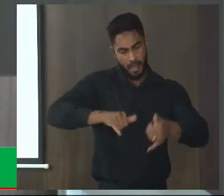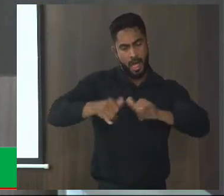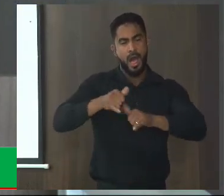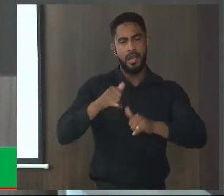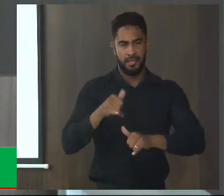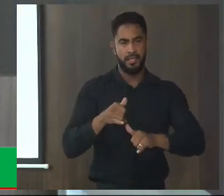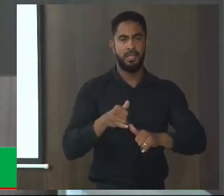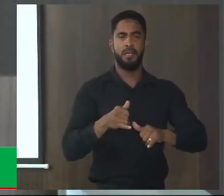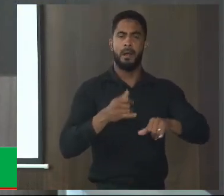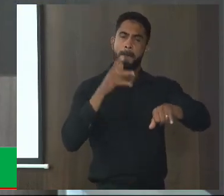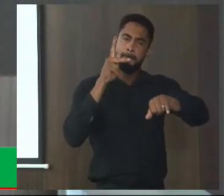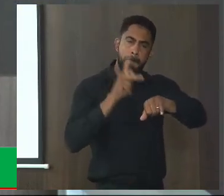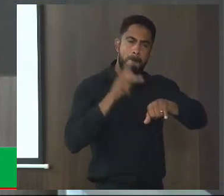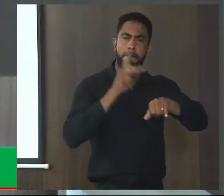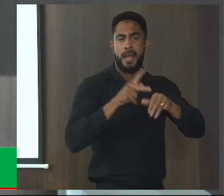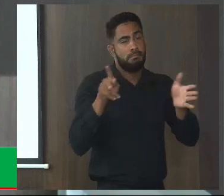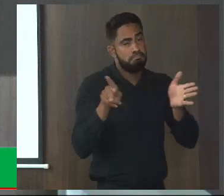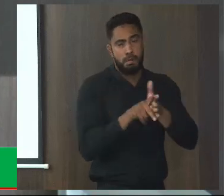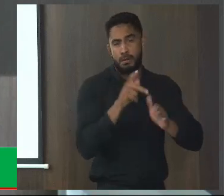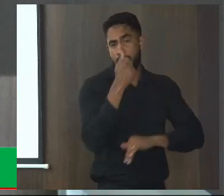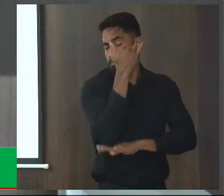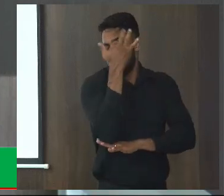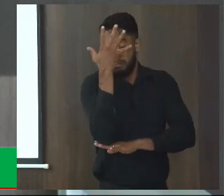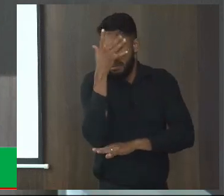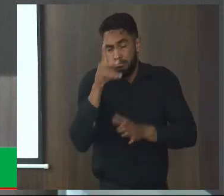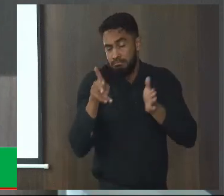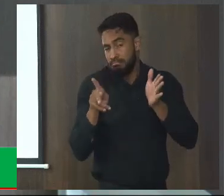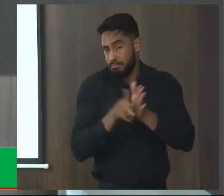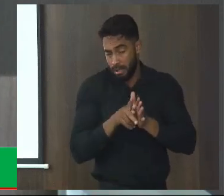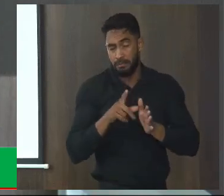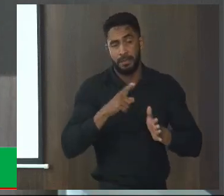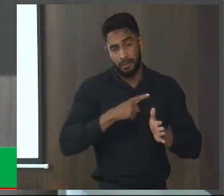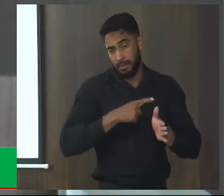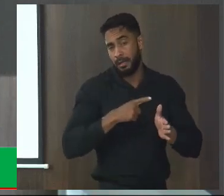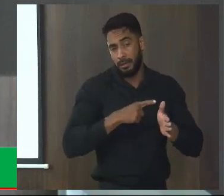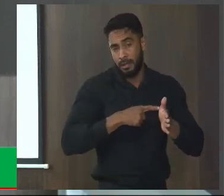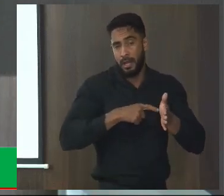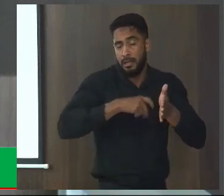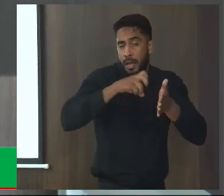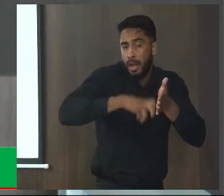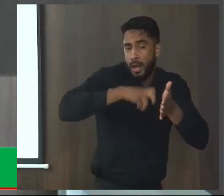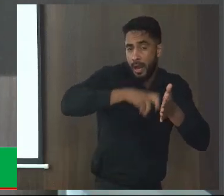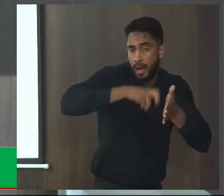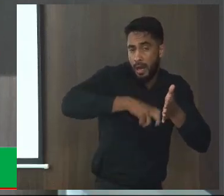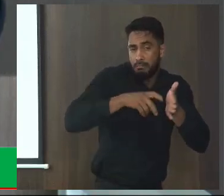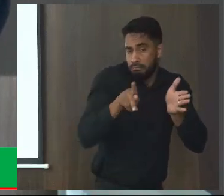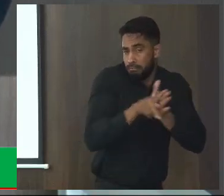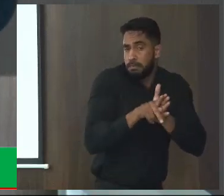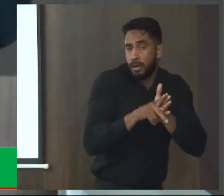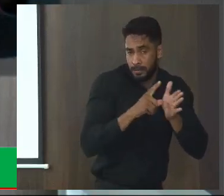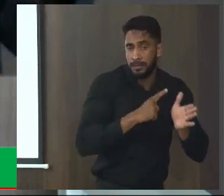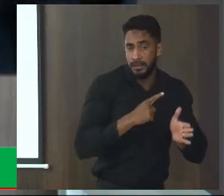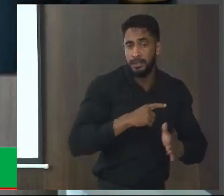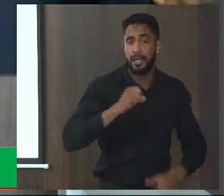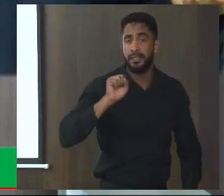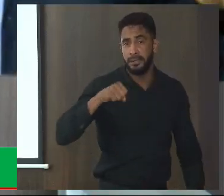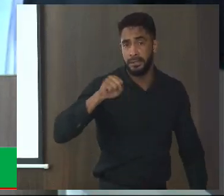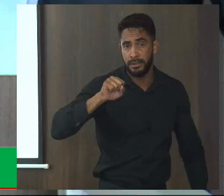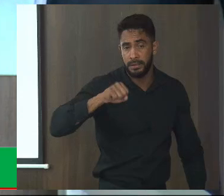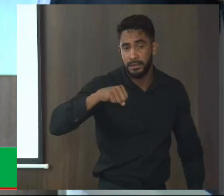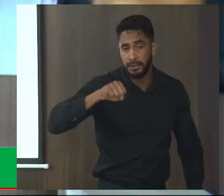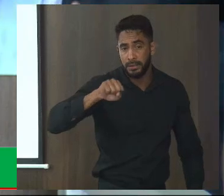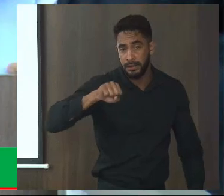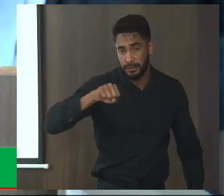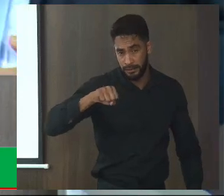químicos nas rochas, natural. Toda região onde tem minério tem alguns elementos químicos que são